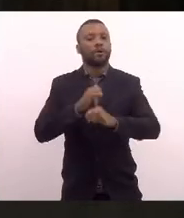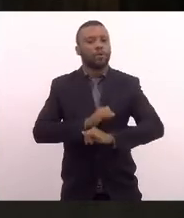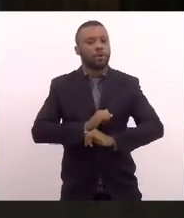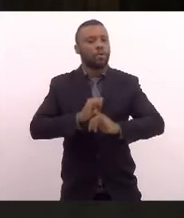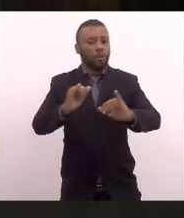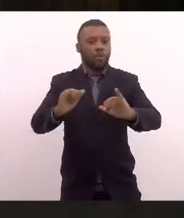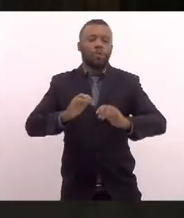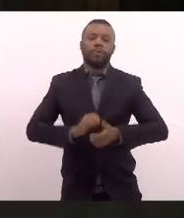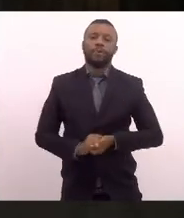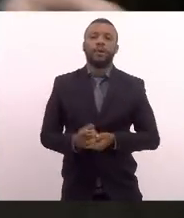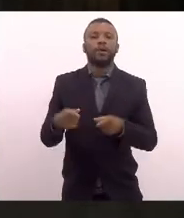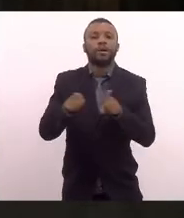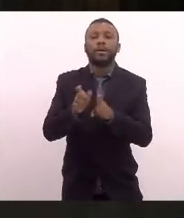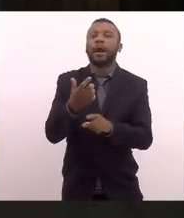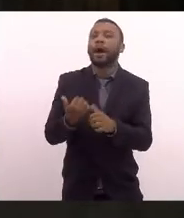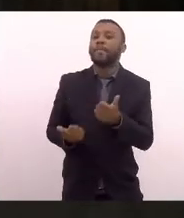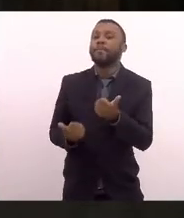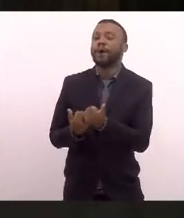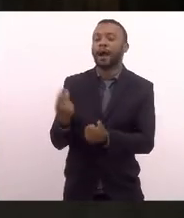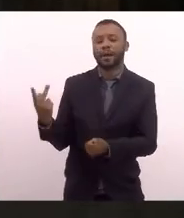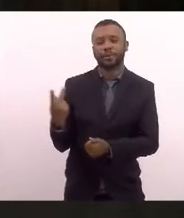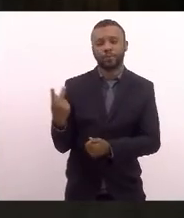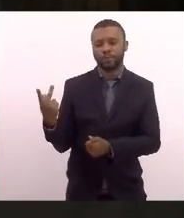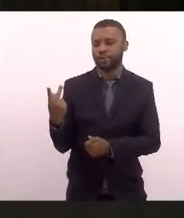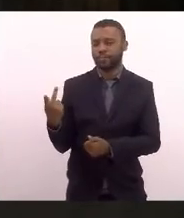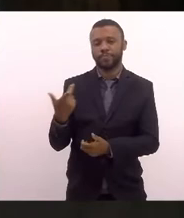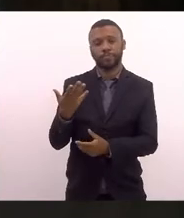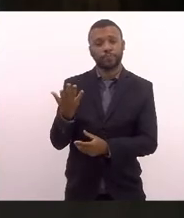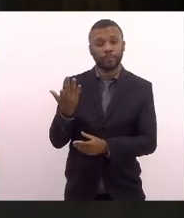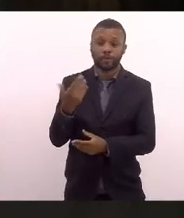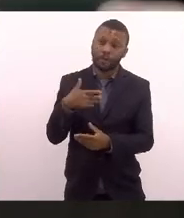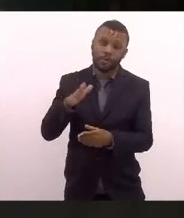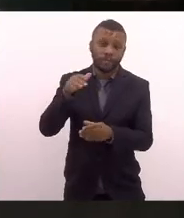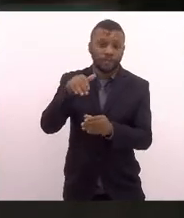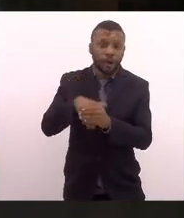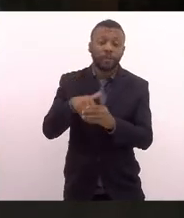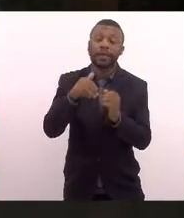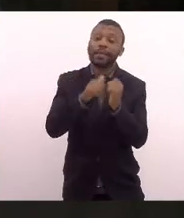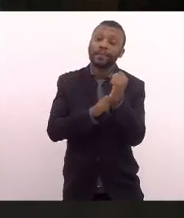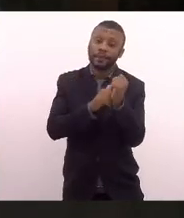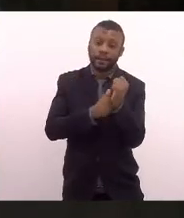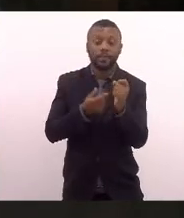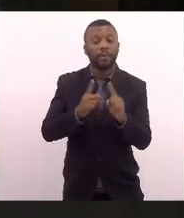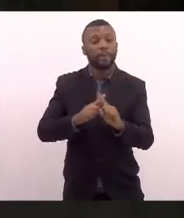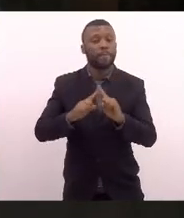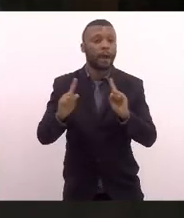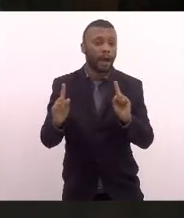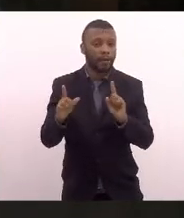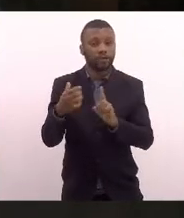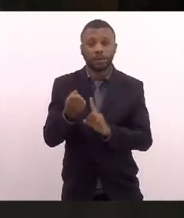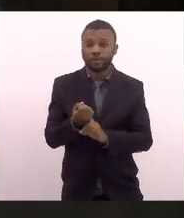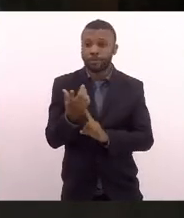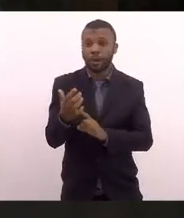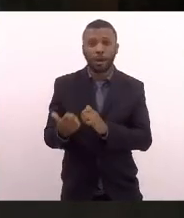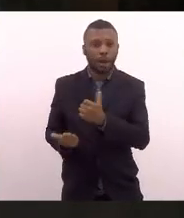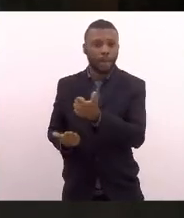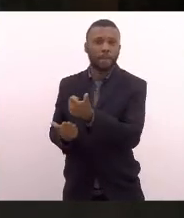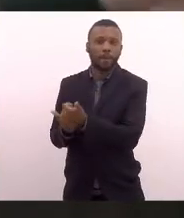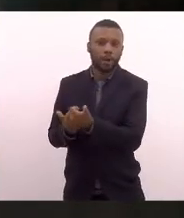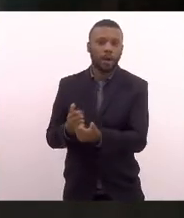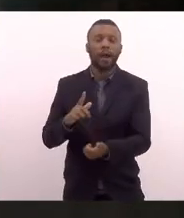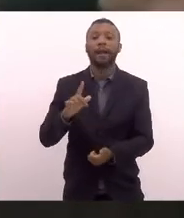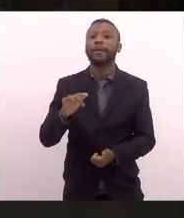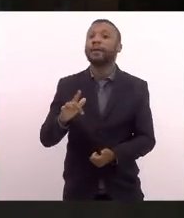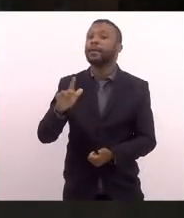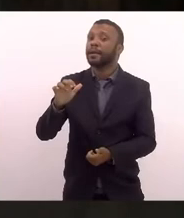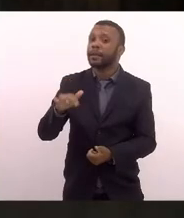também às duas aqui do lado, né? O meu voto é secreto, mas, de qualquer forma, eu estou manifestando meu apoio à Lilian,